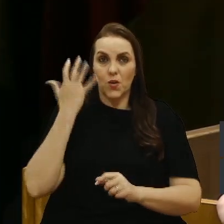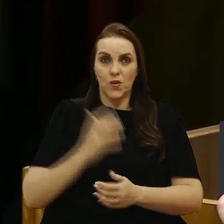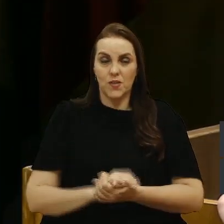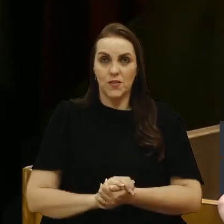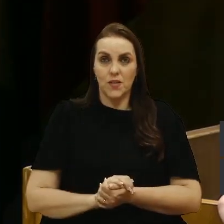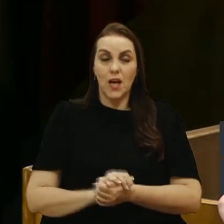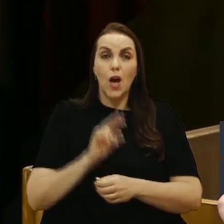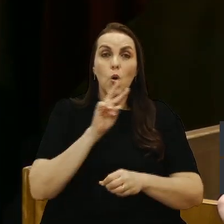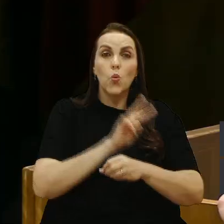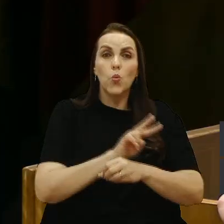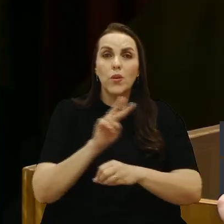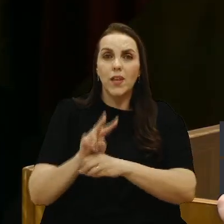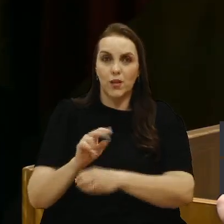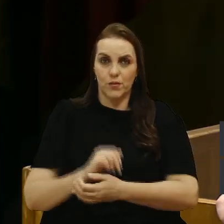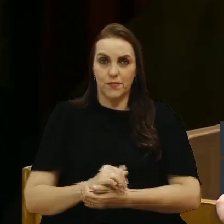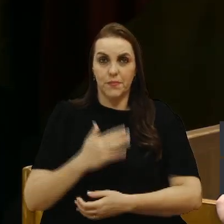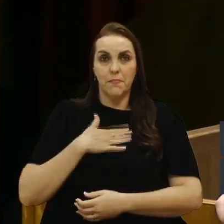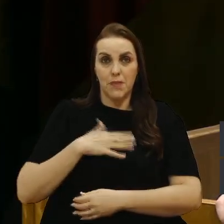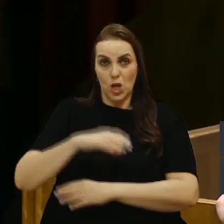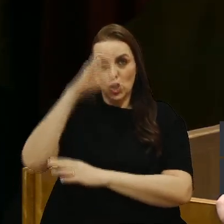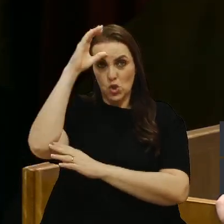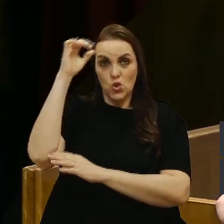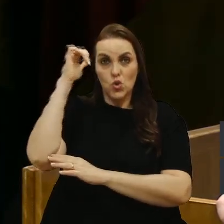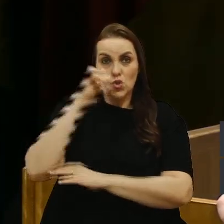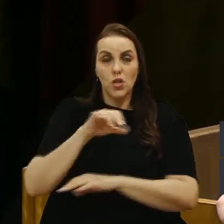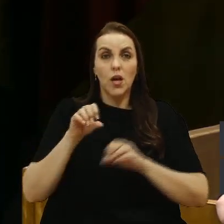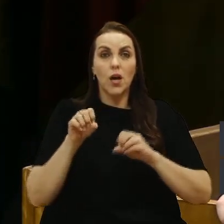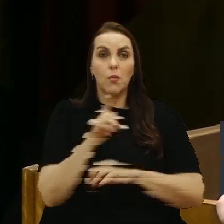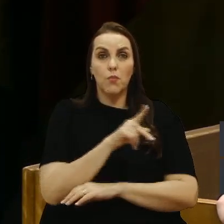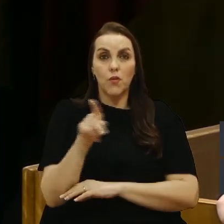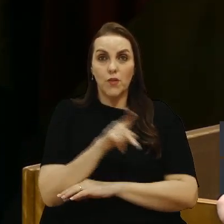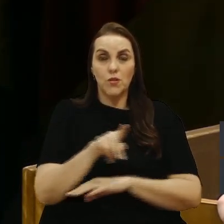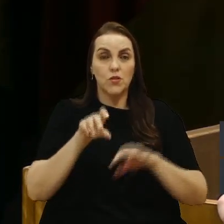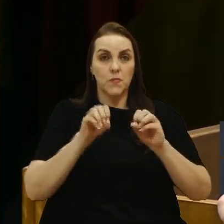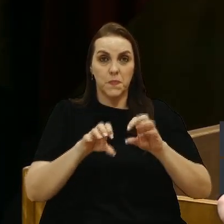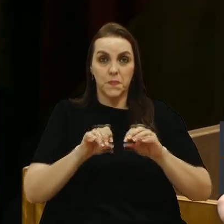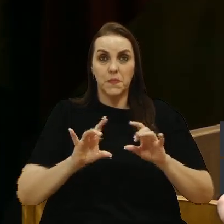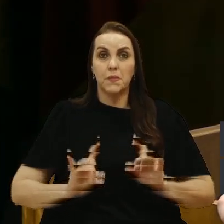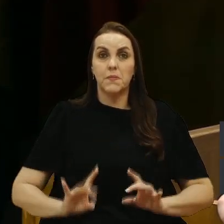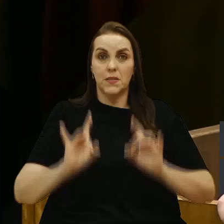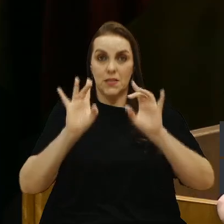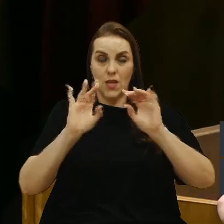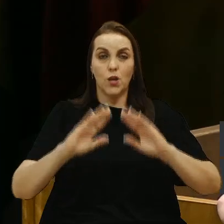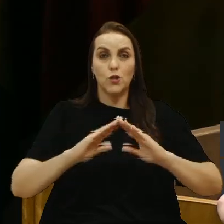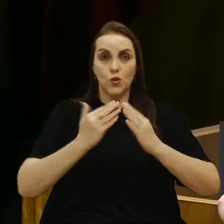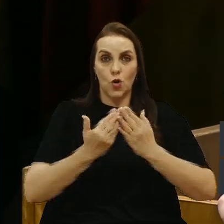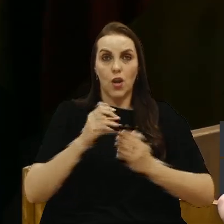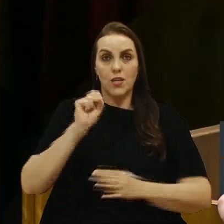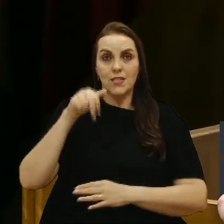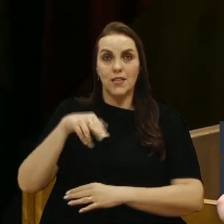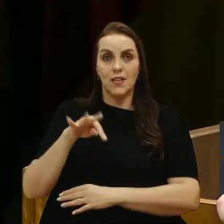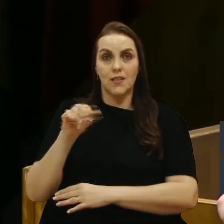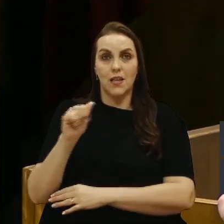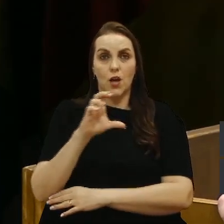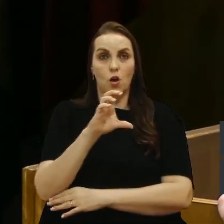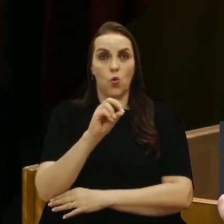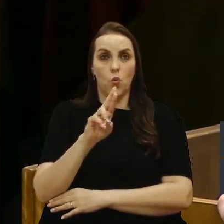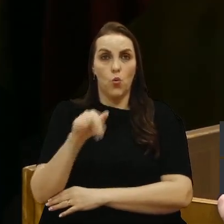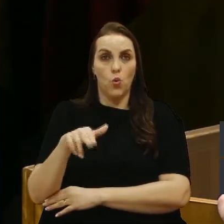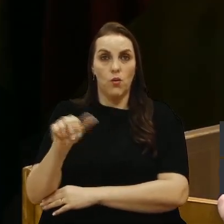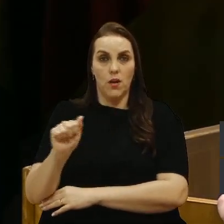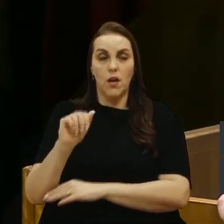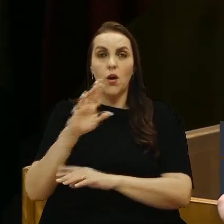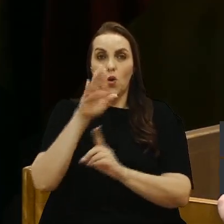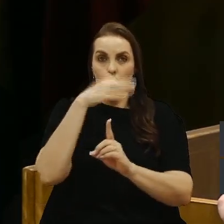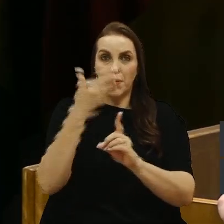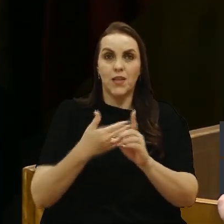aos cuidadores. Minha tia é professora de educação especial no Colégio Santa Corona, que nós homenageamos nessa casa no ano passado. Vossa Excelência